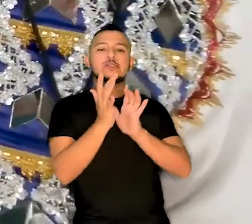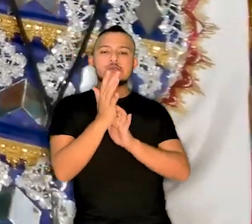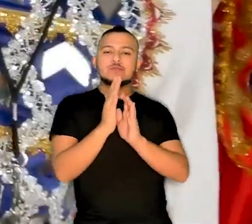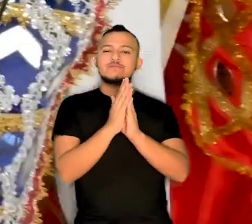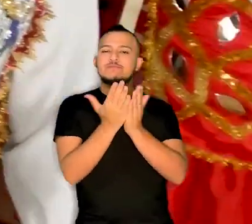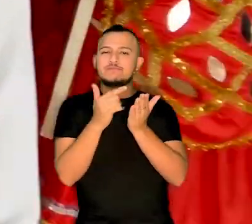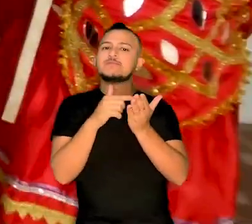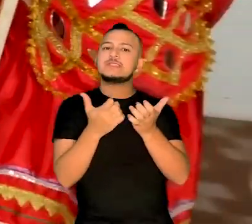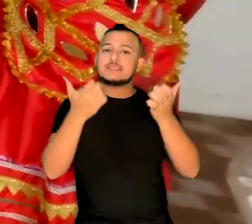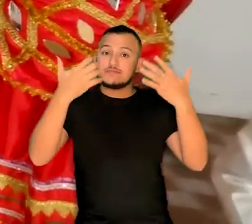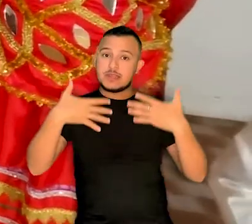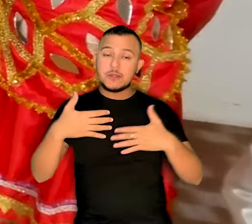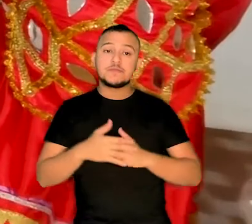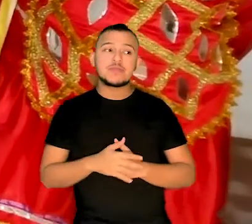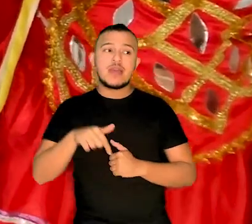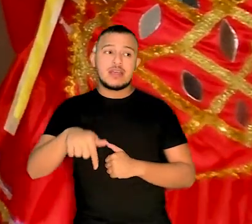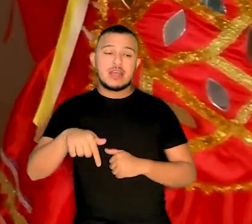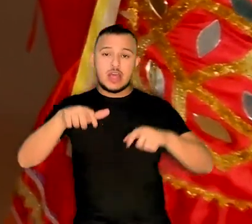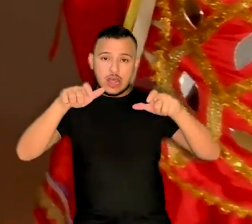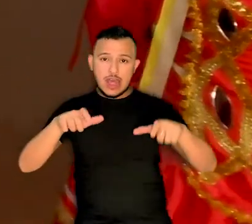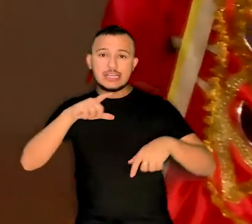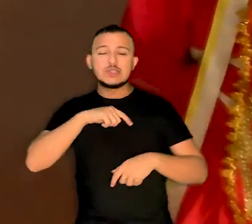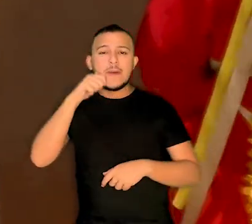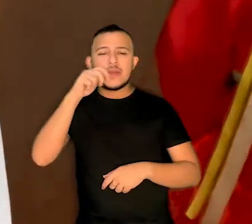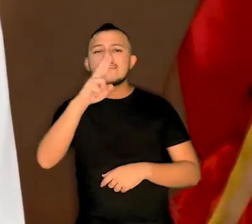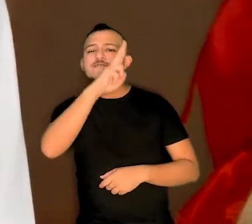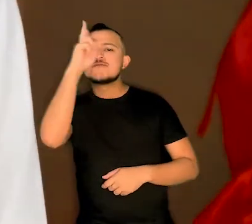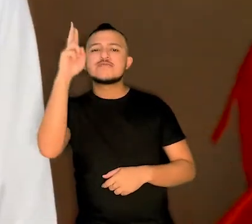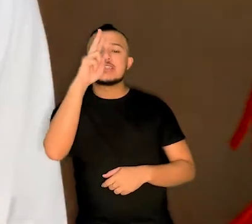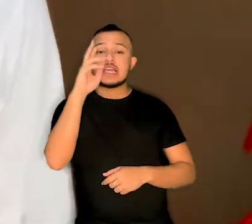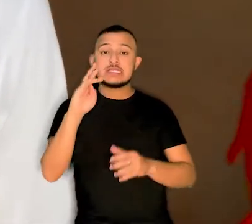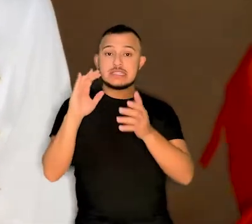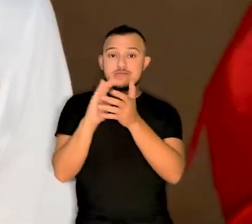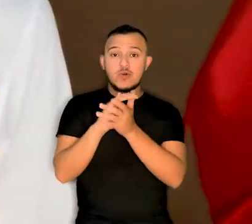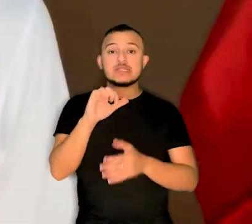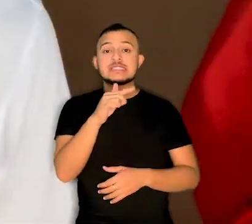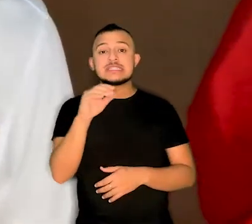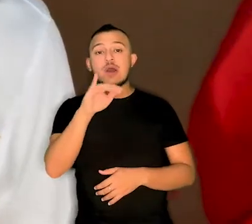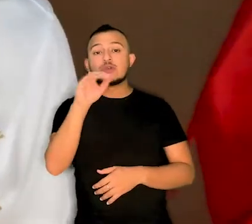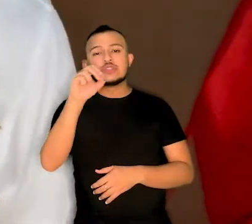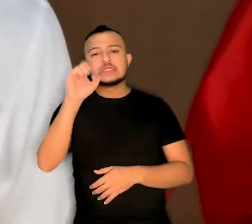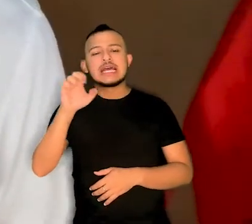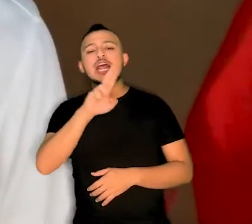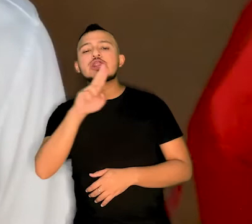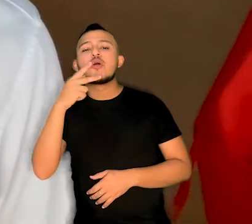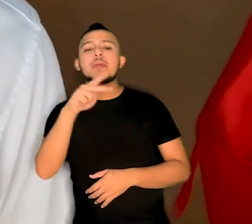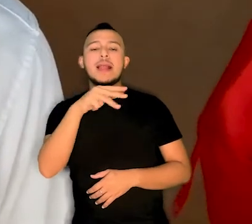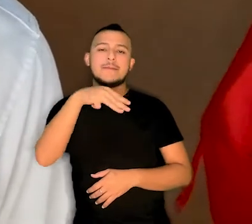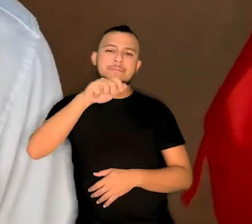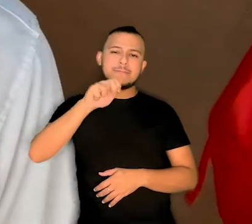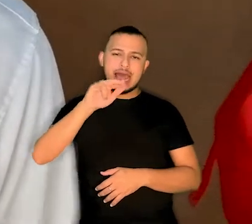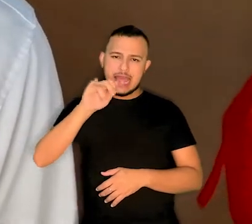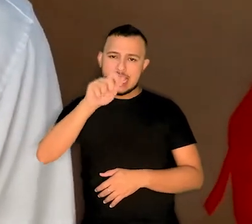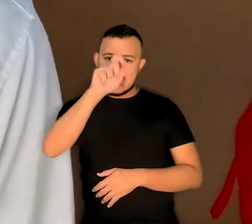Testamento. Nesta terra existia uma virgem de Nazaré, esposa de São José, e se chamava Maria. Era uma virgem